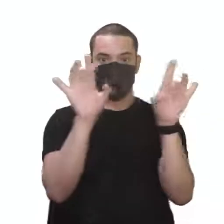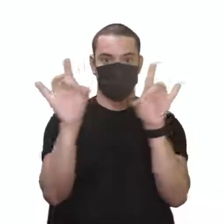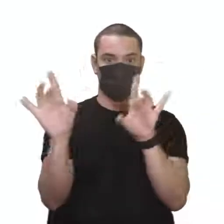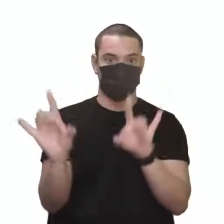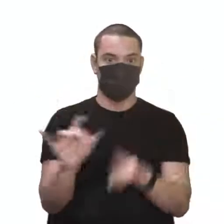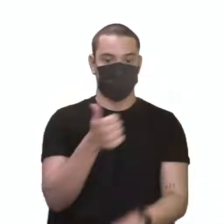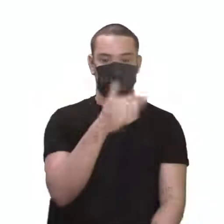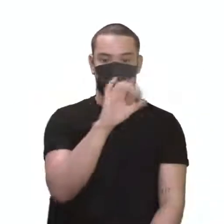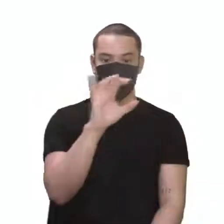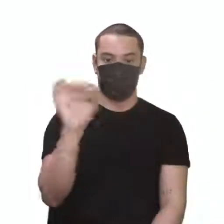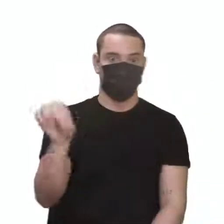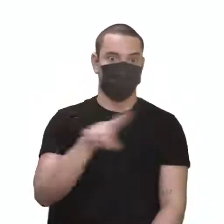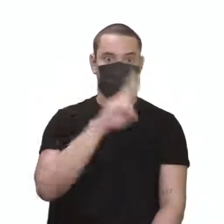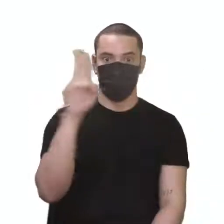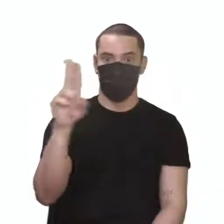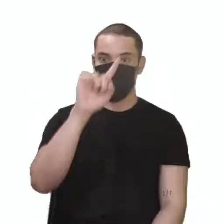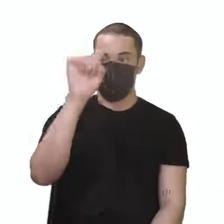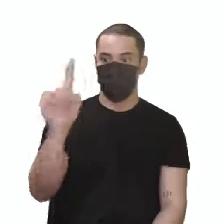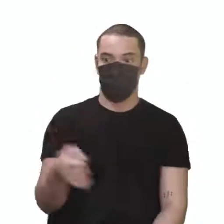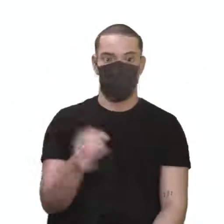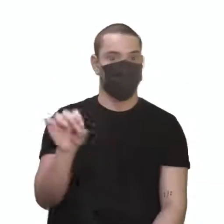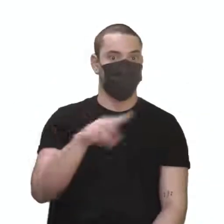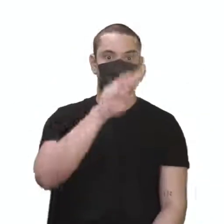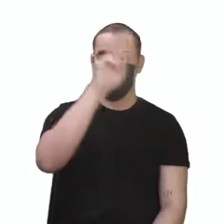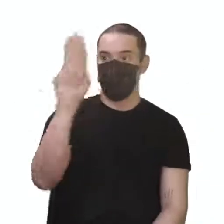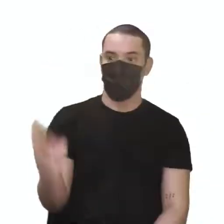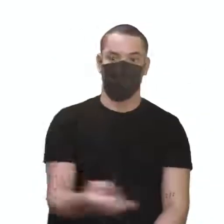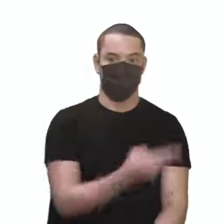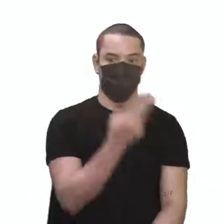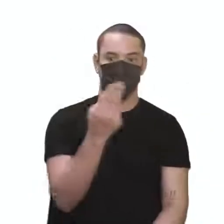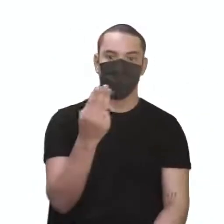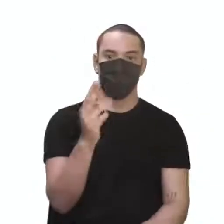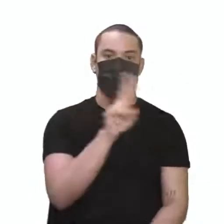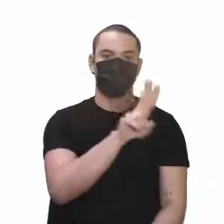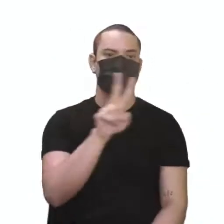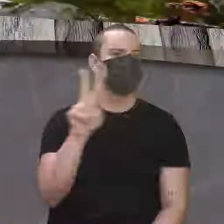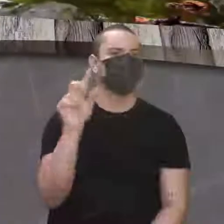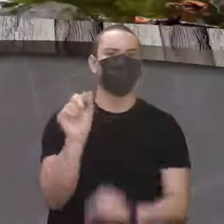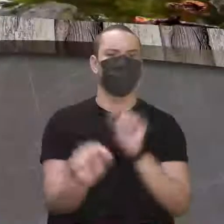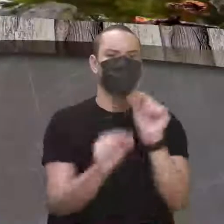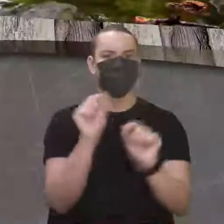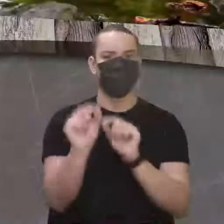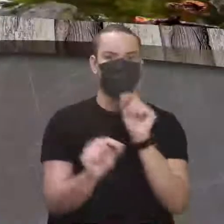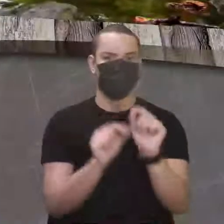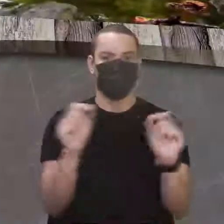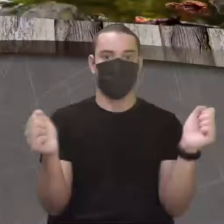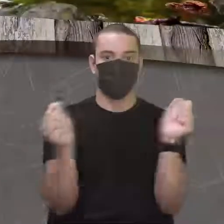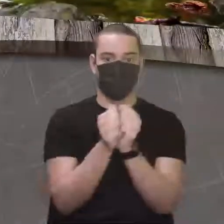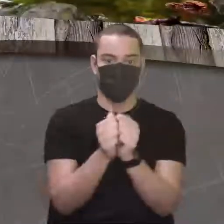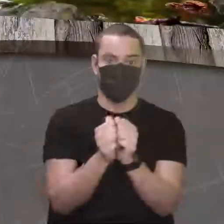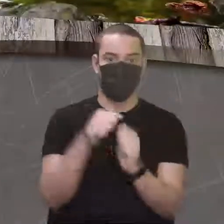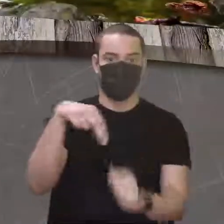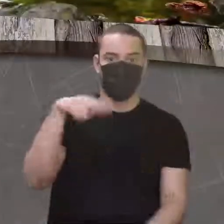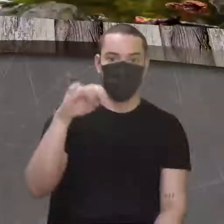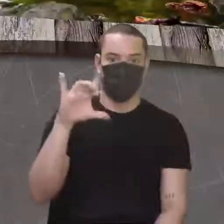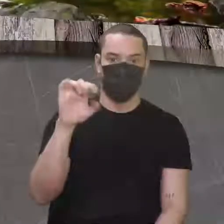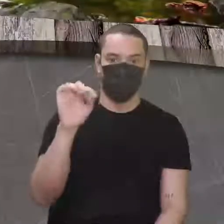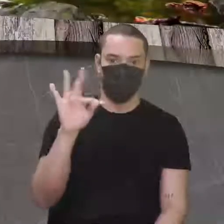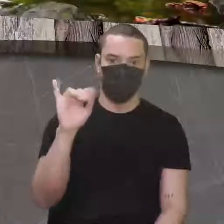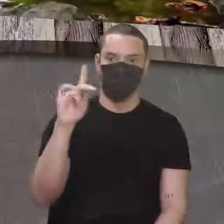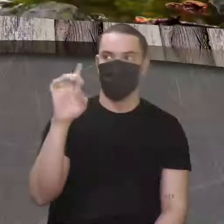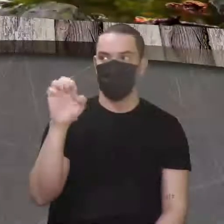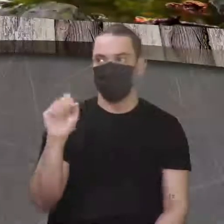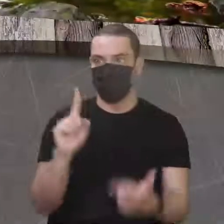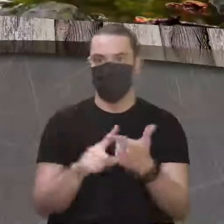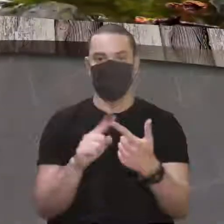até de milhares, milhões de pares. De que, professora? Pares de nucleotídeos, pares